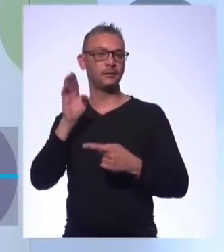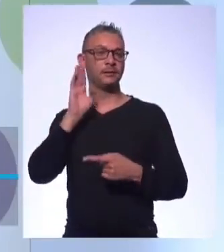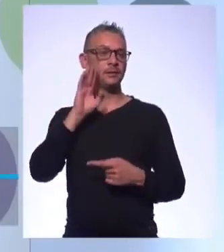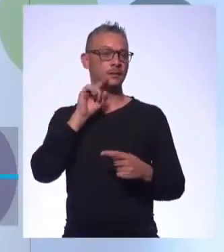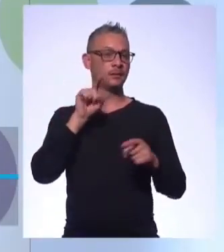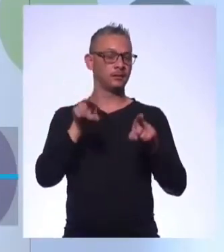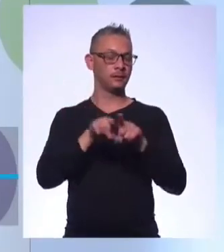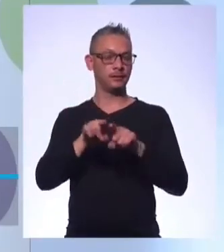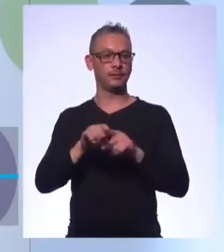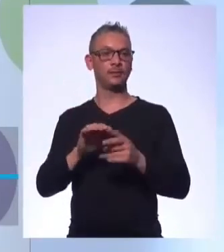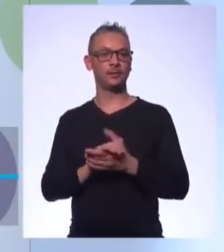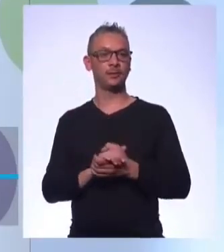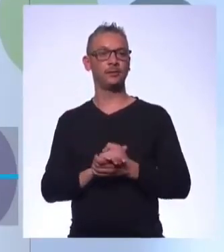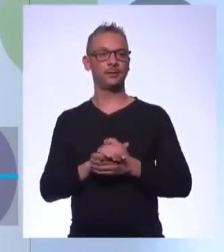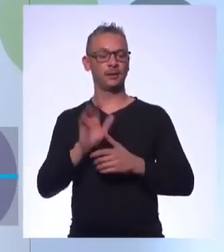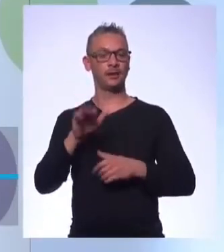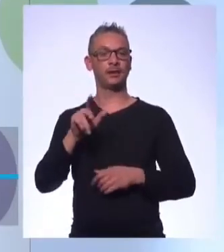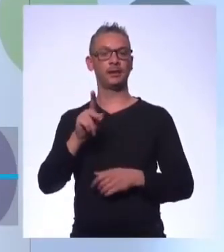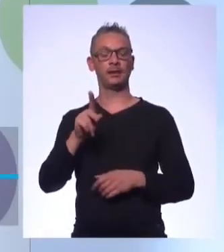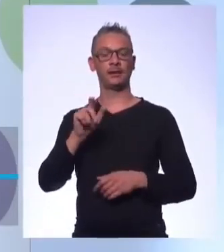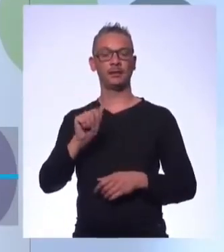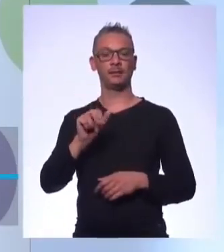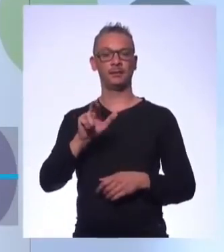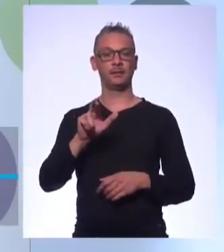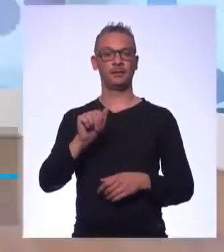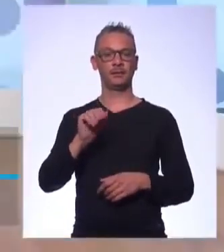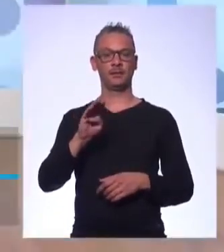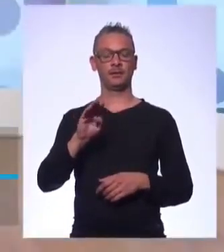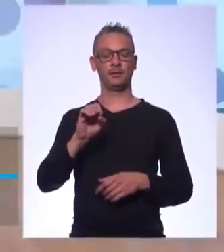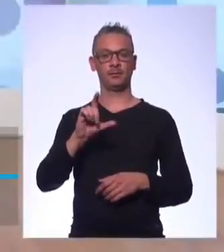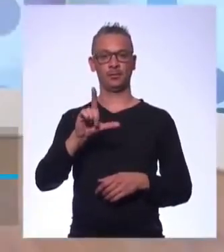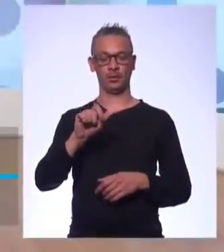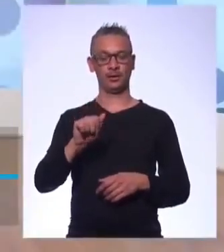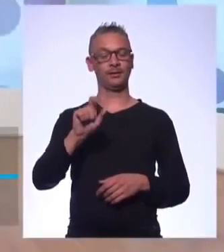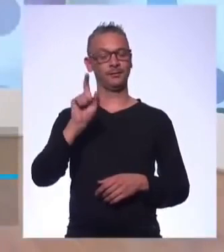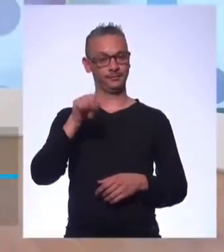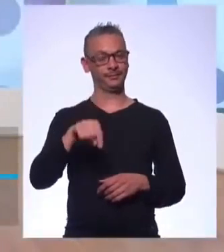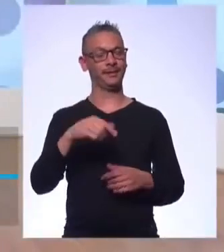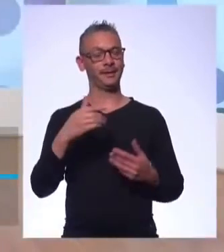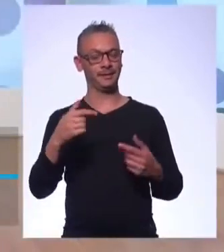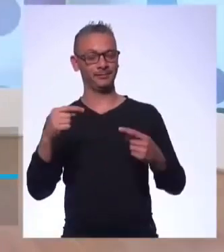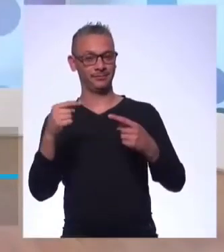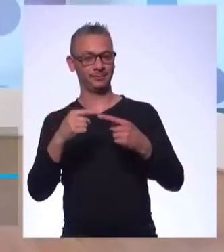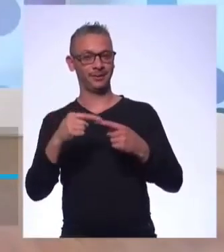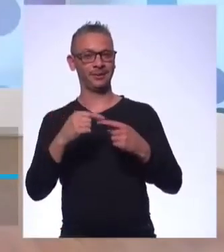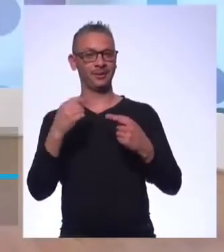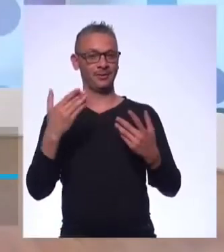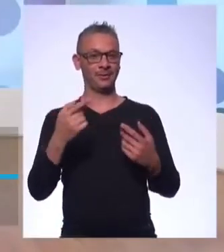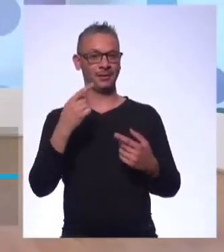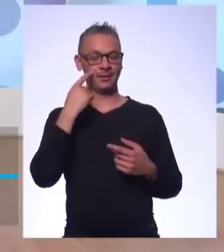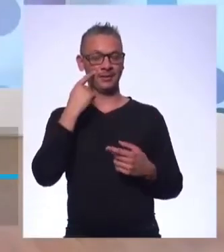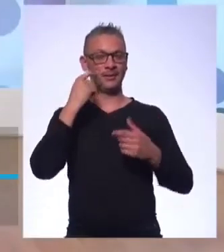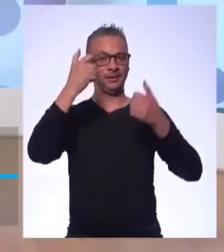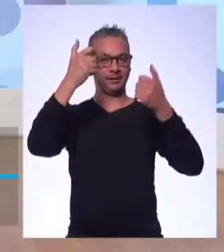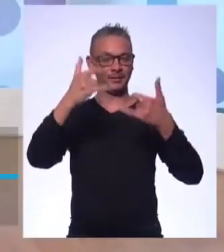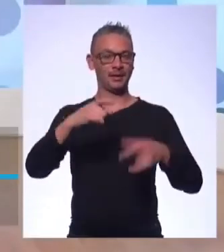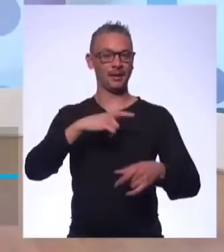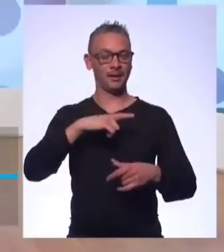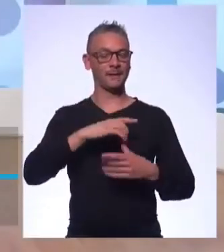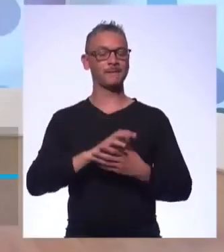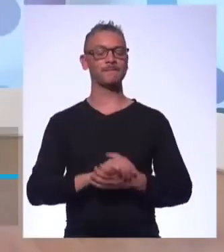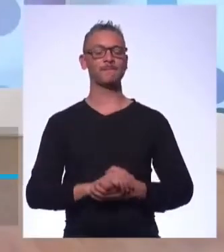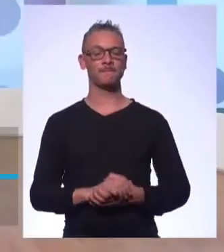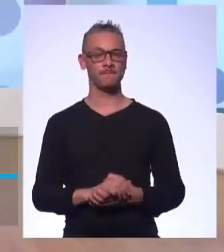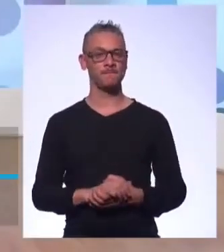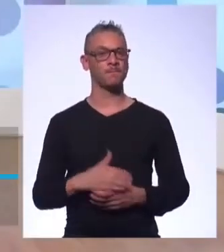gostei. Ótimo. É uma parábola. Parábola. Eu falei paródia. Nossa, desculpa, perdão, parábola. Depois você joga lá Essa pra ver. paródia, onde eu tirei isso? Perdão, Ó, gente.